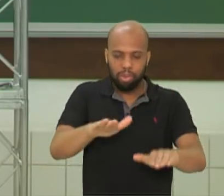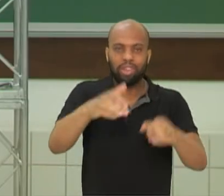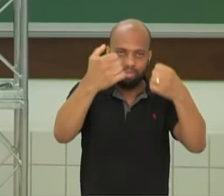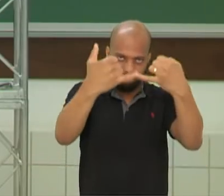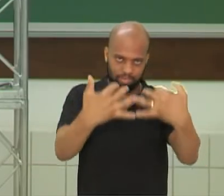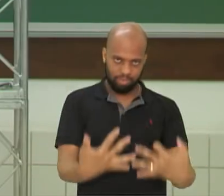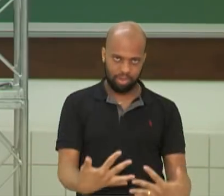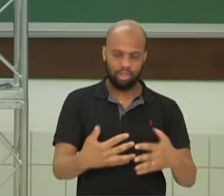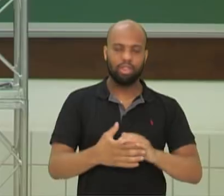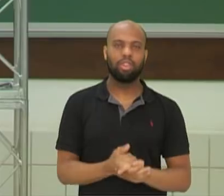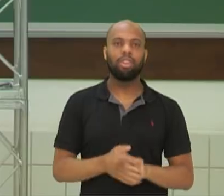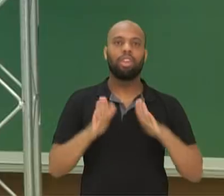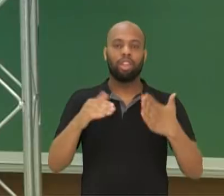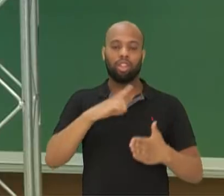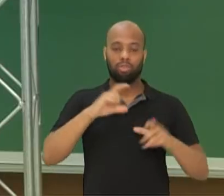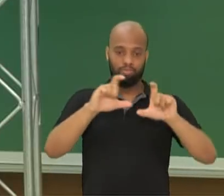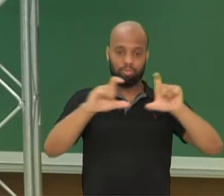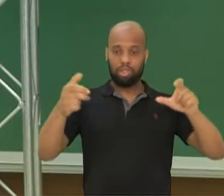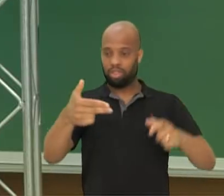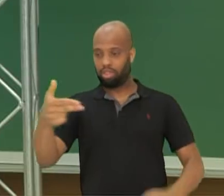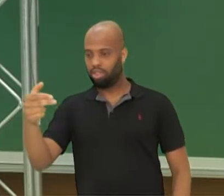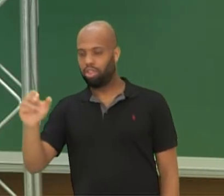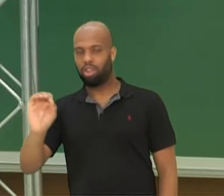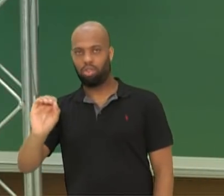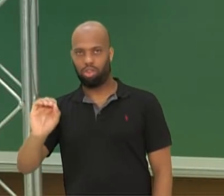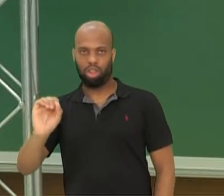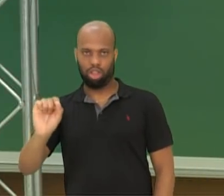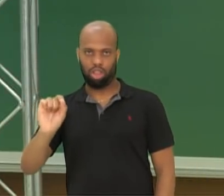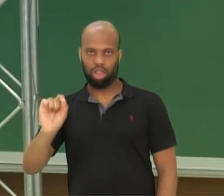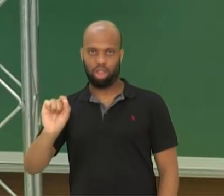tá? Igualando, fica dessa forma.